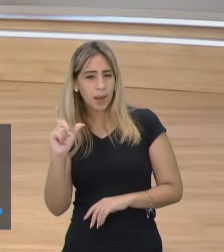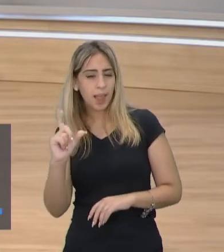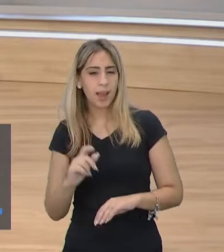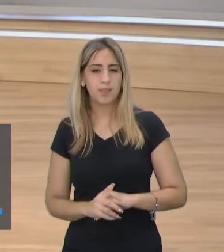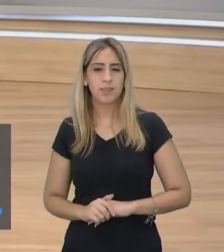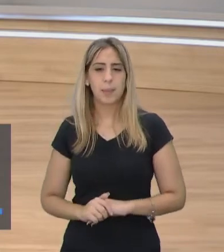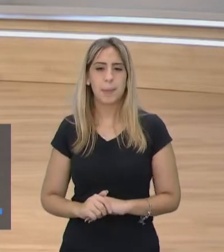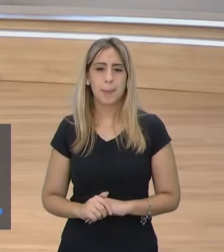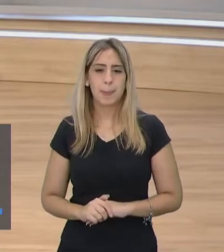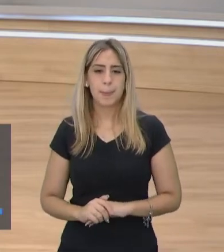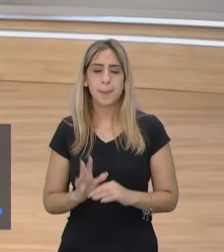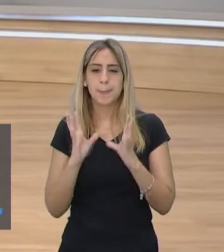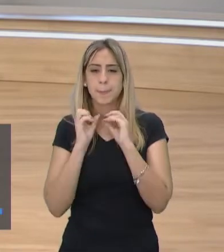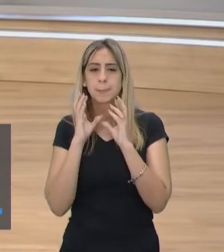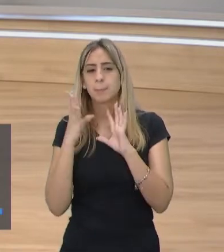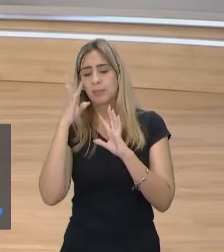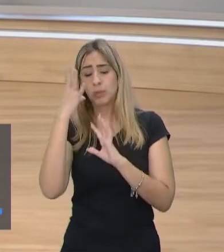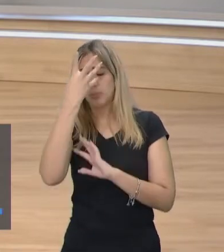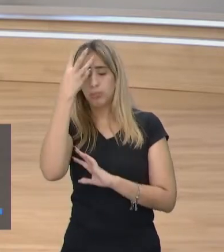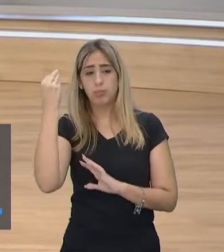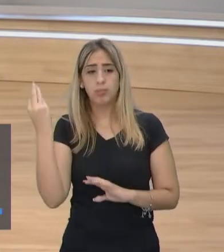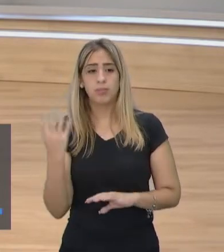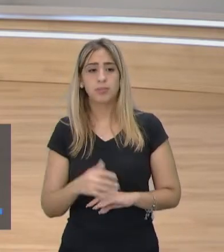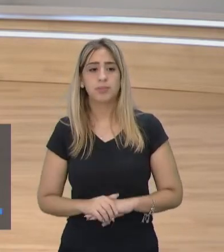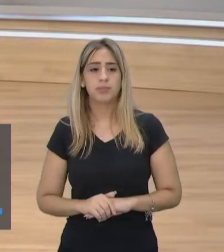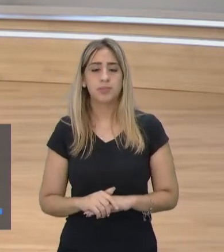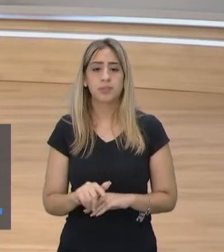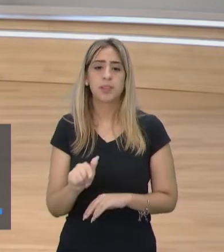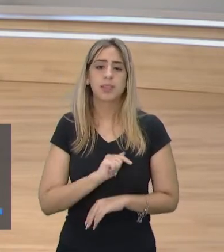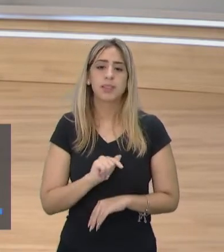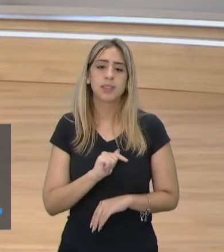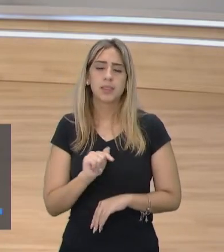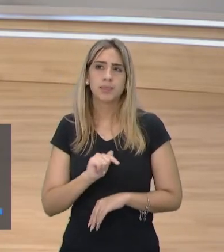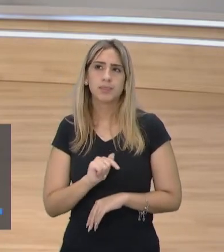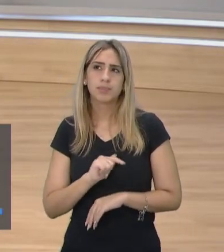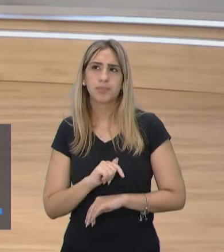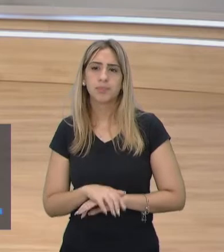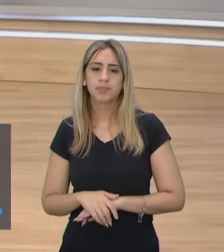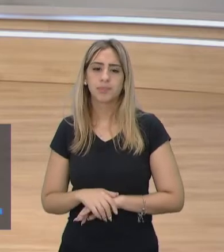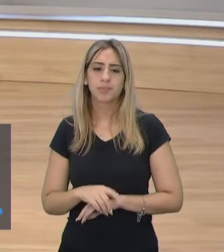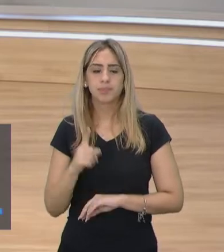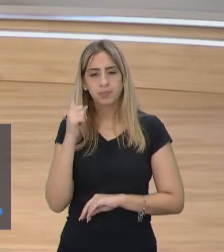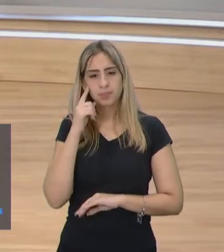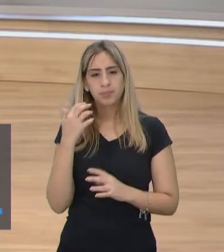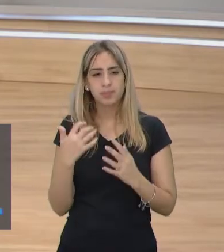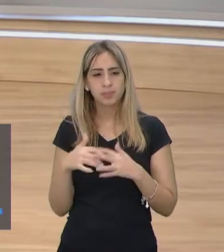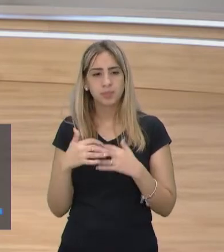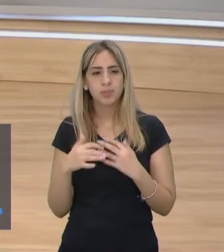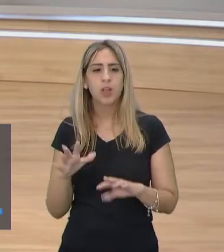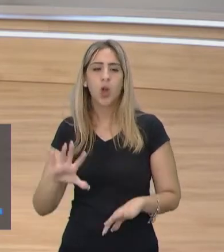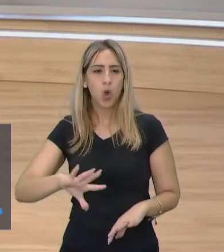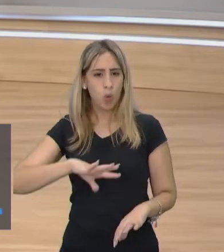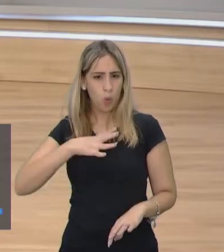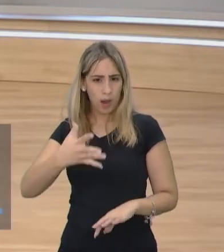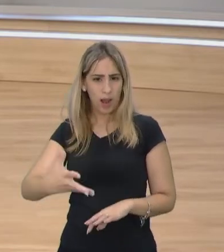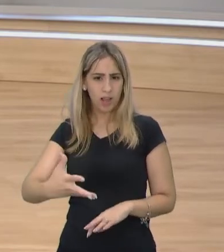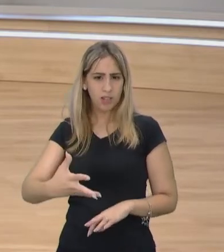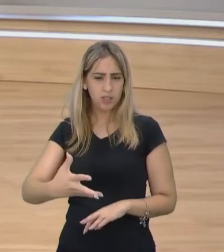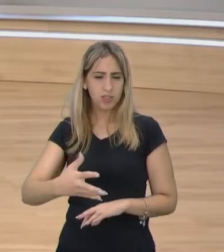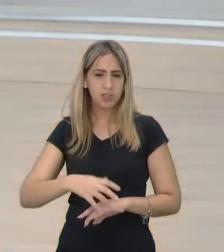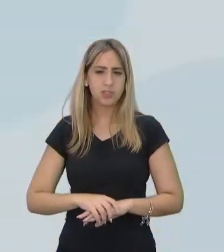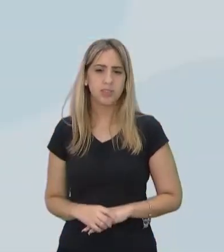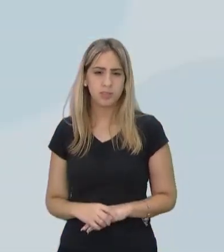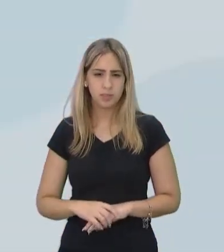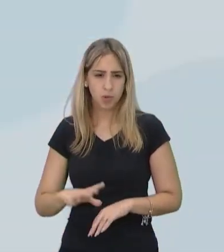Ai. Tony, fugiu. Ele tem que ter coragem? Coragem, Porque vamos- assim, Claro. não